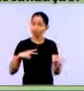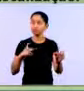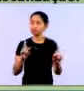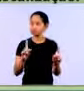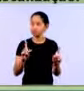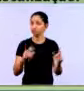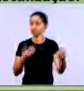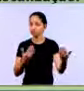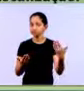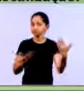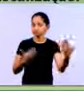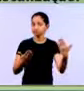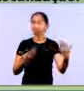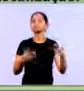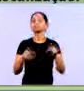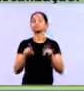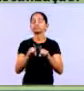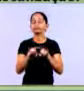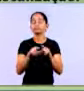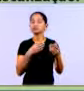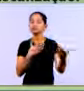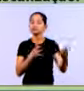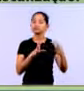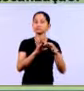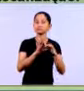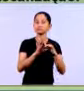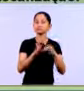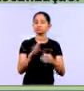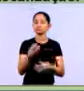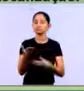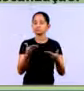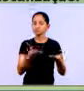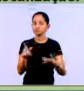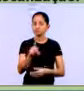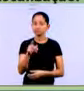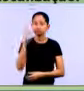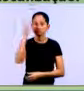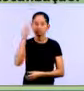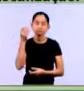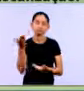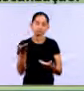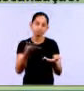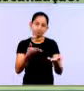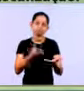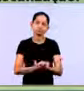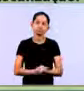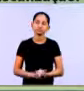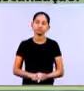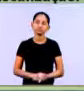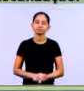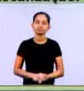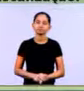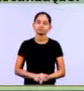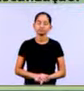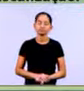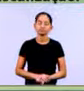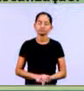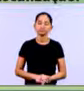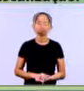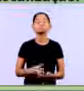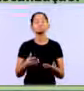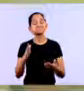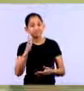Mas deve haver essa relação. Alguma consideração, professor Cristiano? Não, professora, quanto aos impostos é